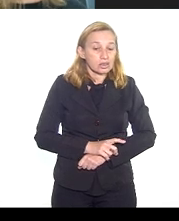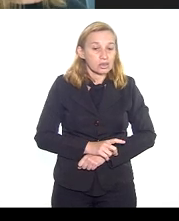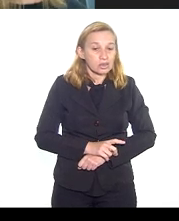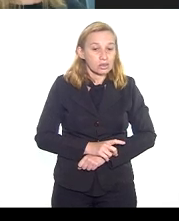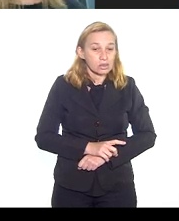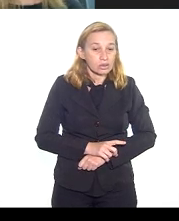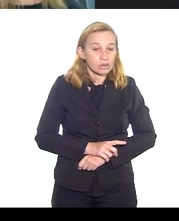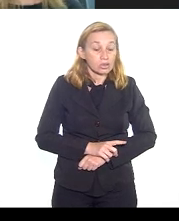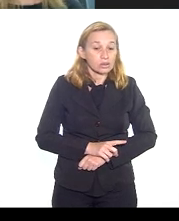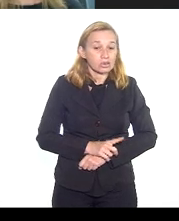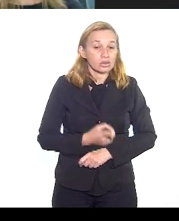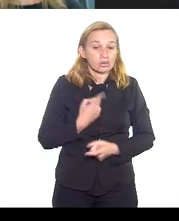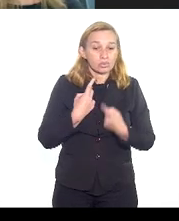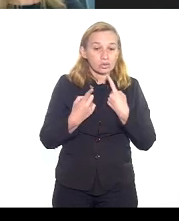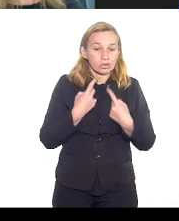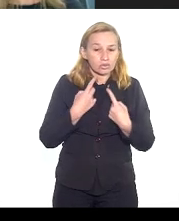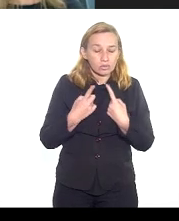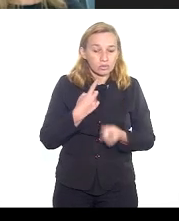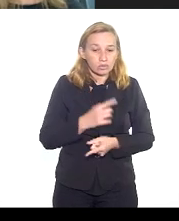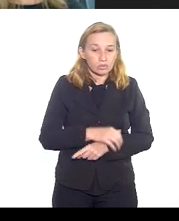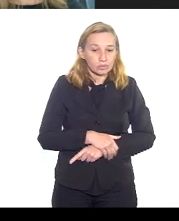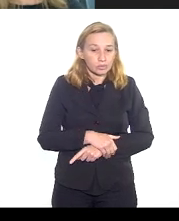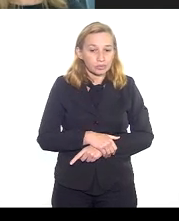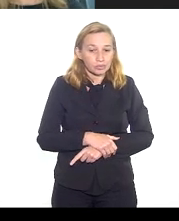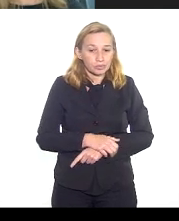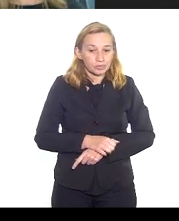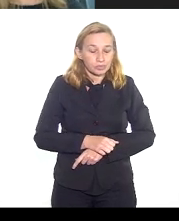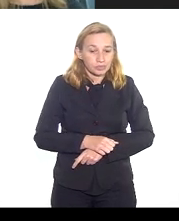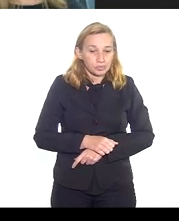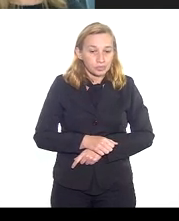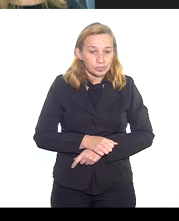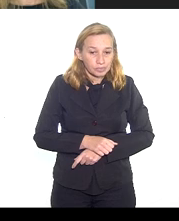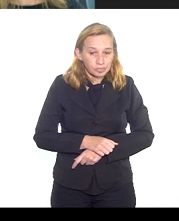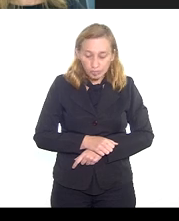a discussão é extremamente